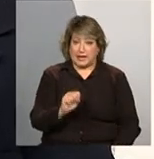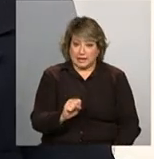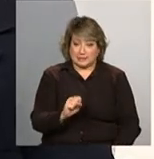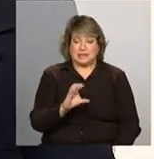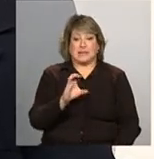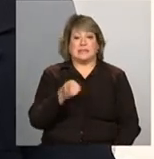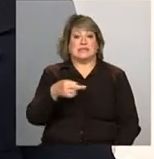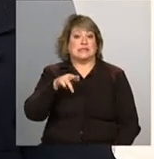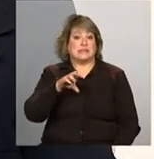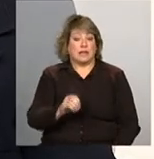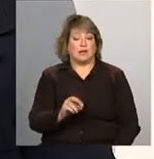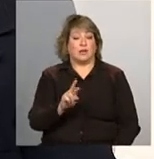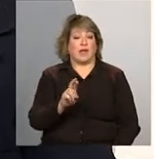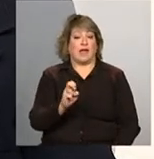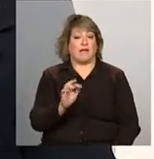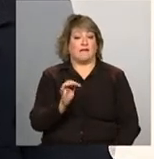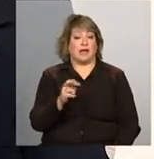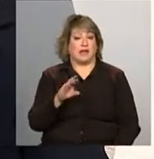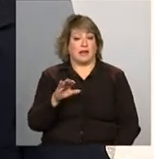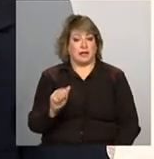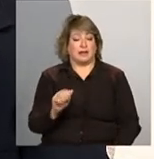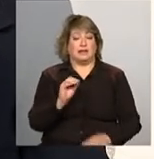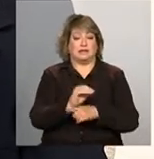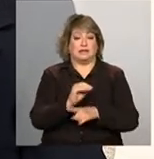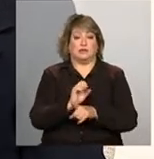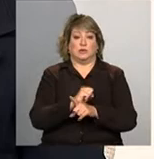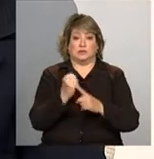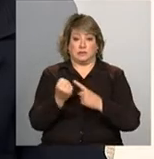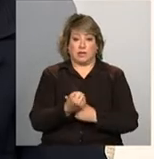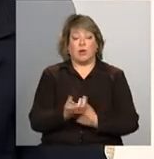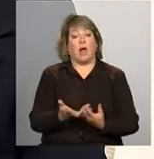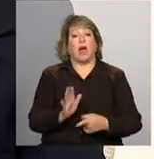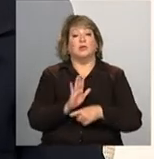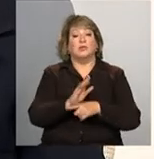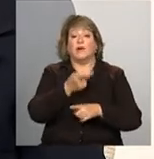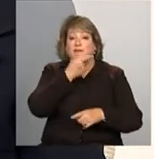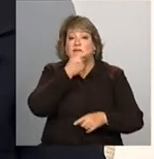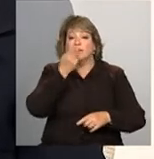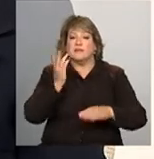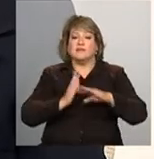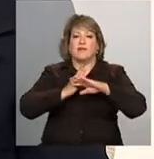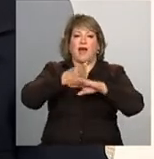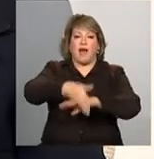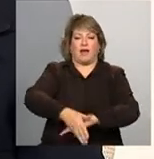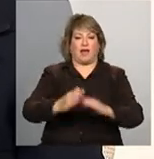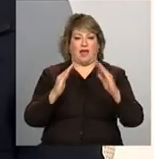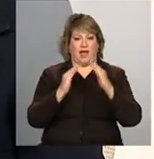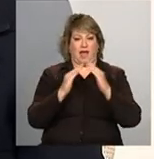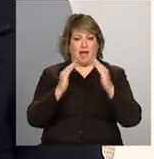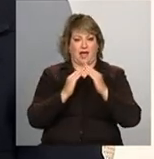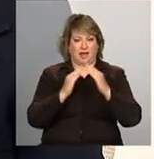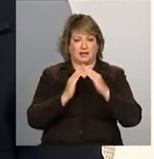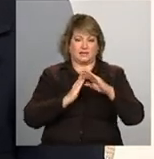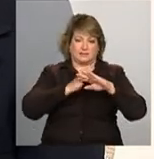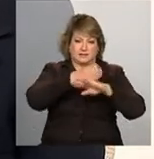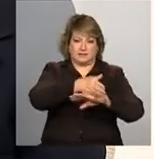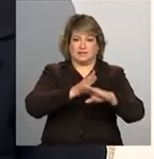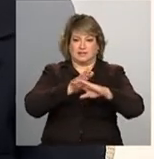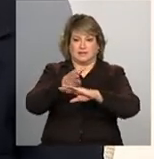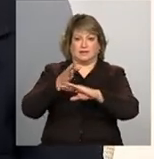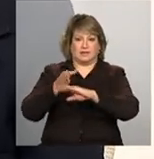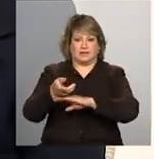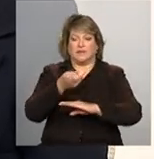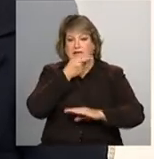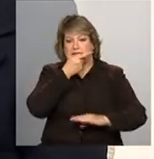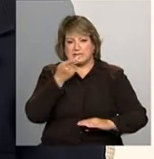de Referência da Assistência Social, promove a visita domiciliar a esses beneficiários, né, nessa